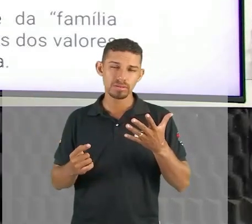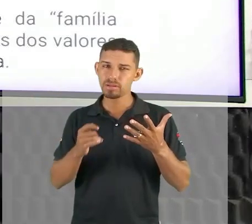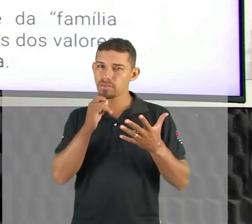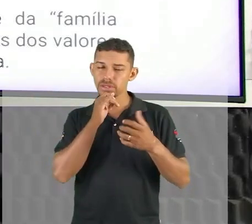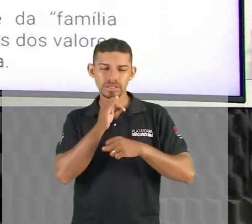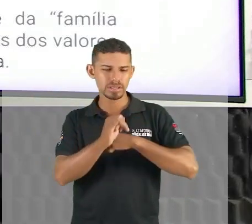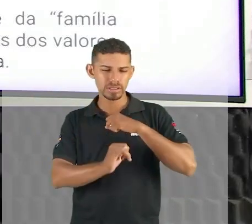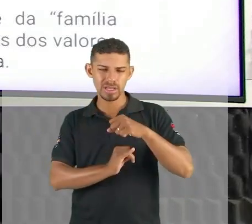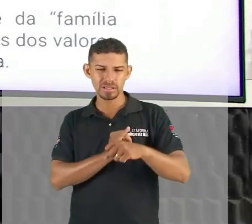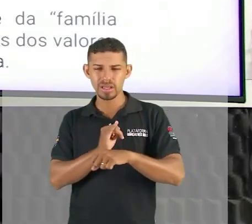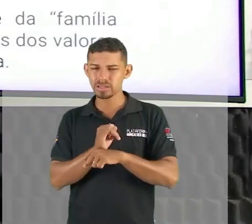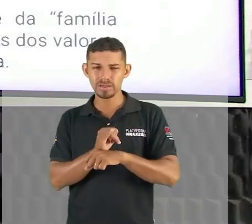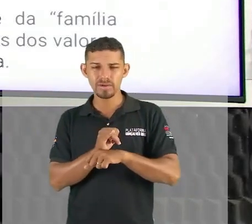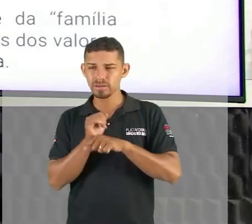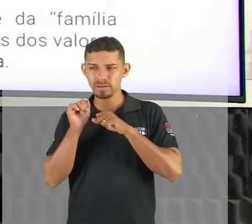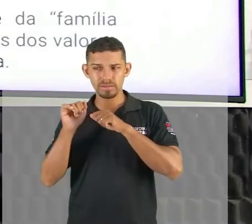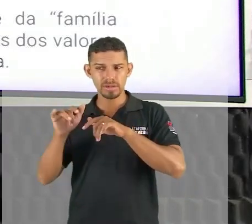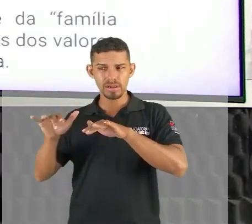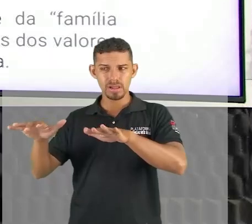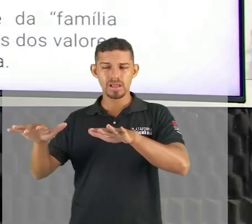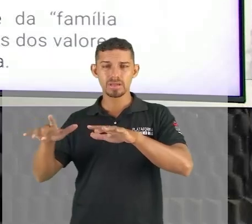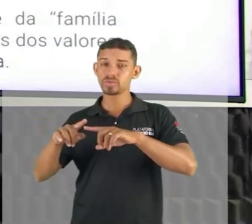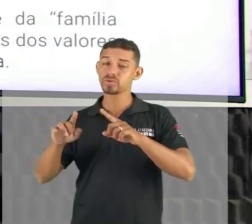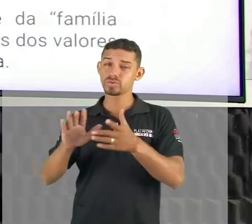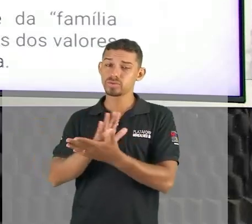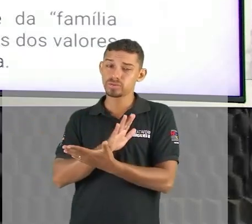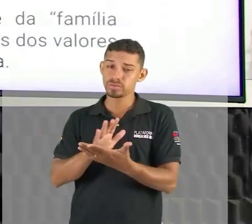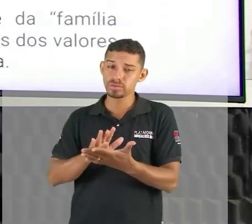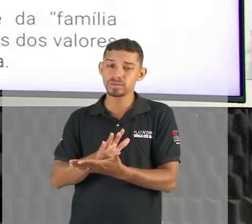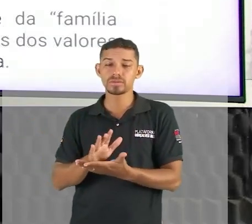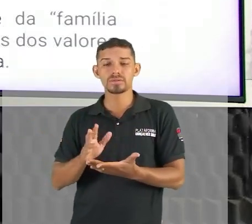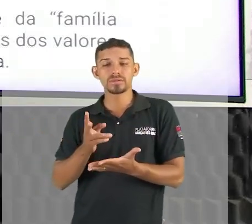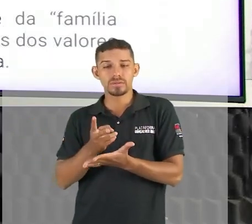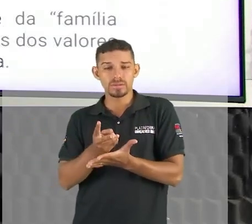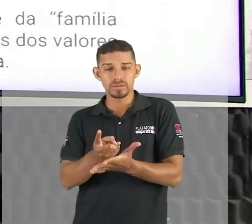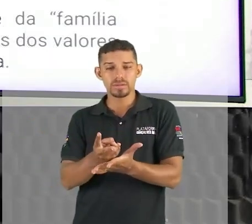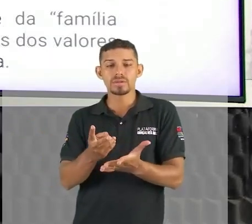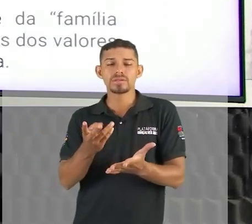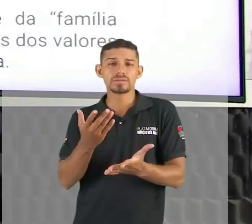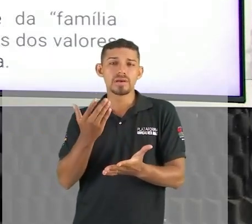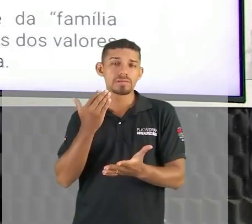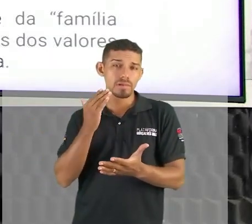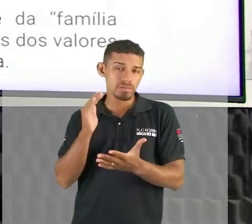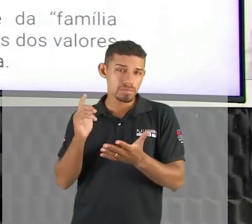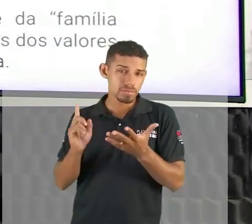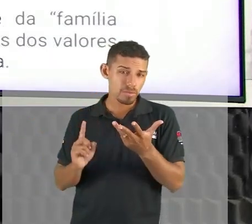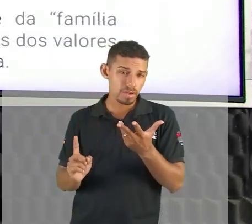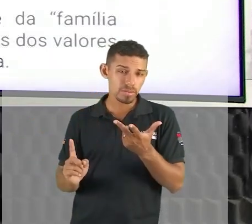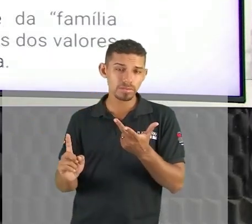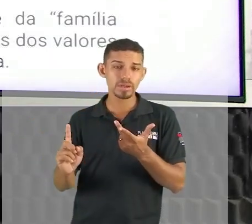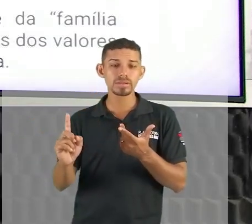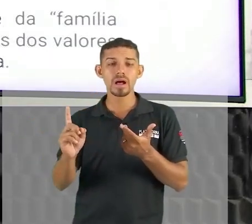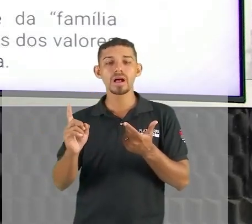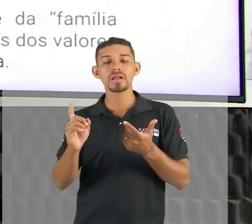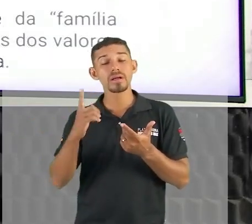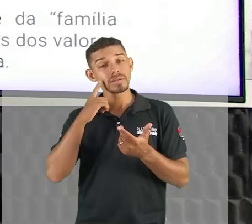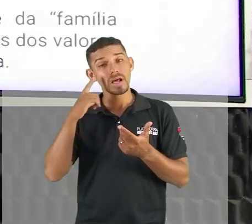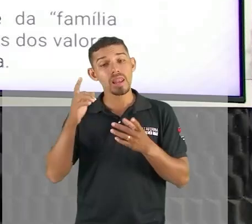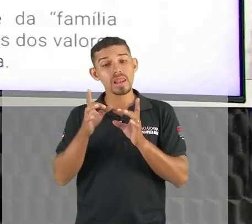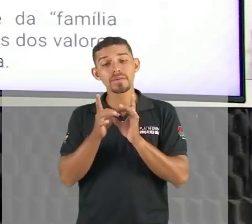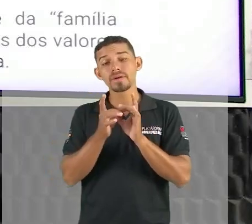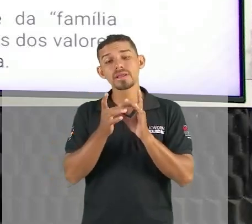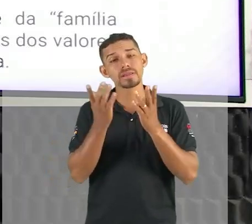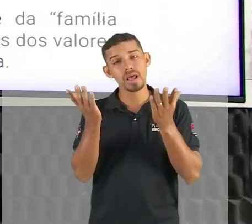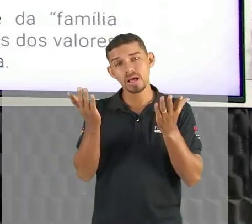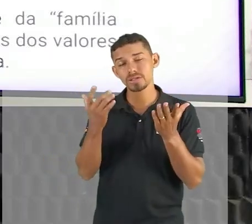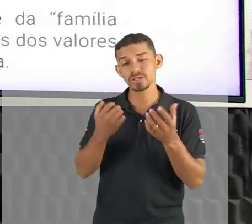própria internet, né, que algumas manifestações estão sempre pleiteando, né, essa